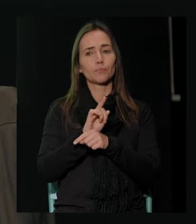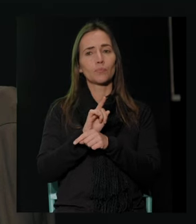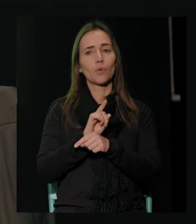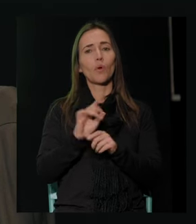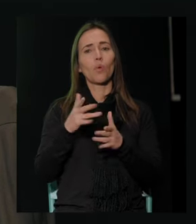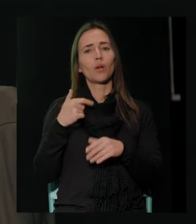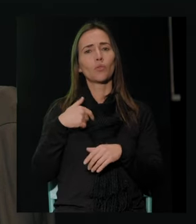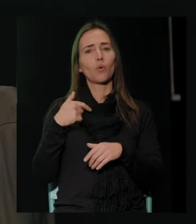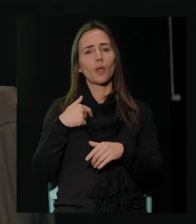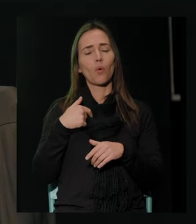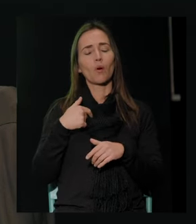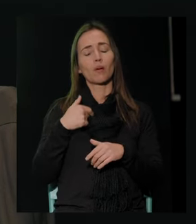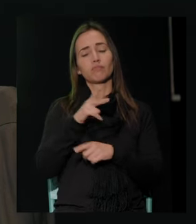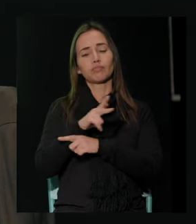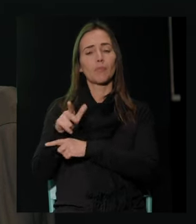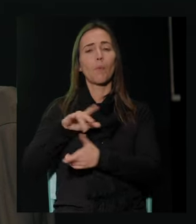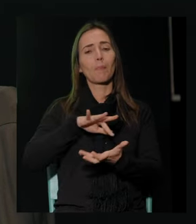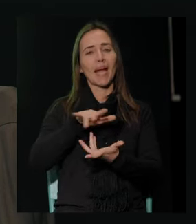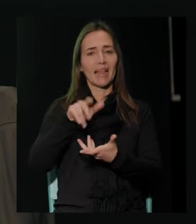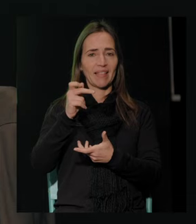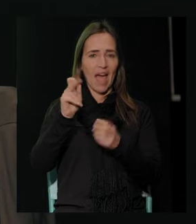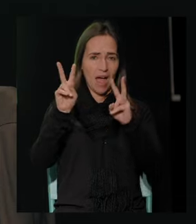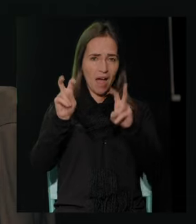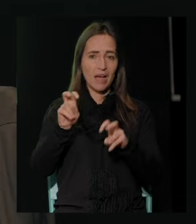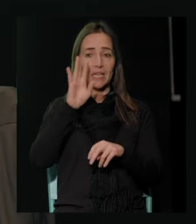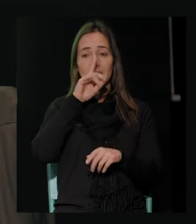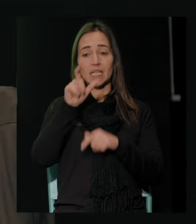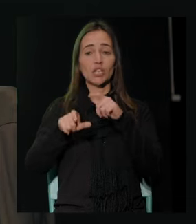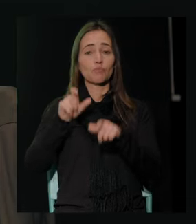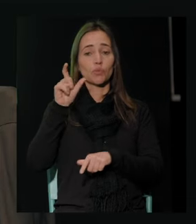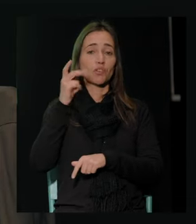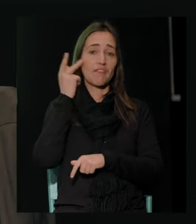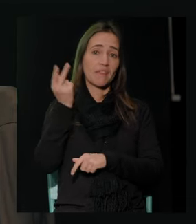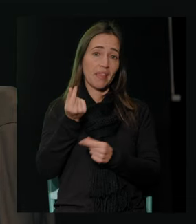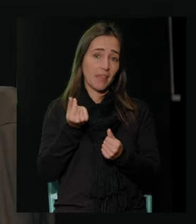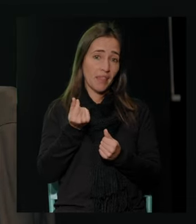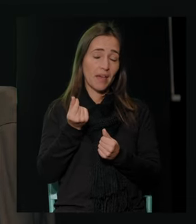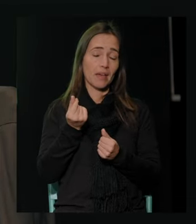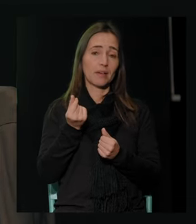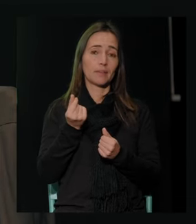quando andei a fazer o Planeta A, é que se as pessoas não têm um nível de vida que lhes permita